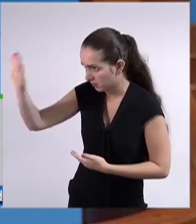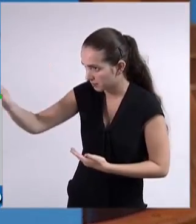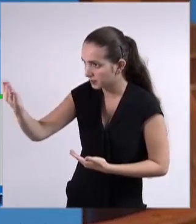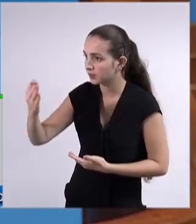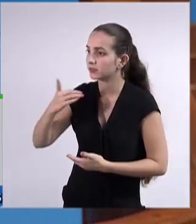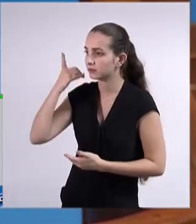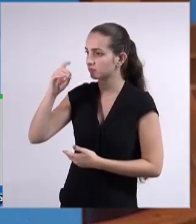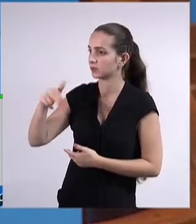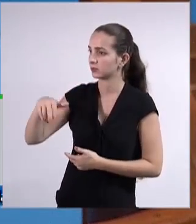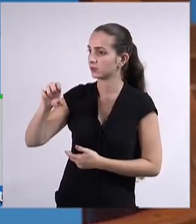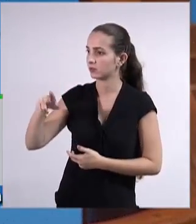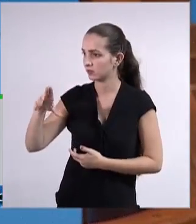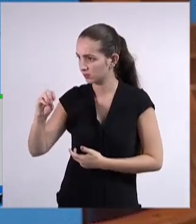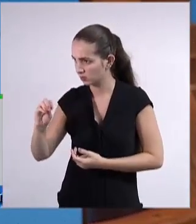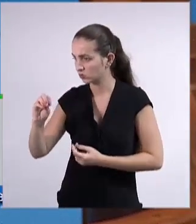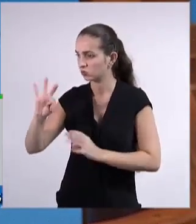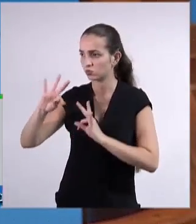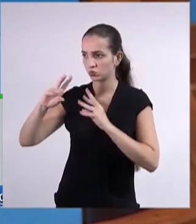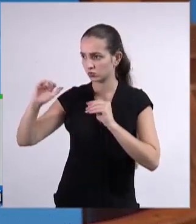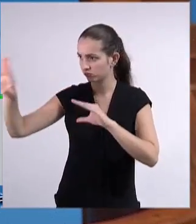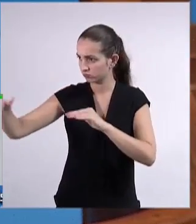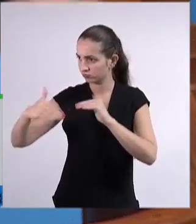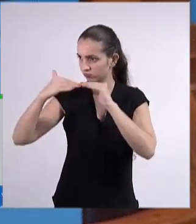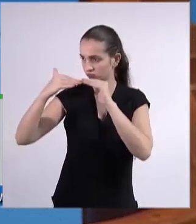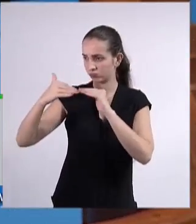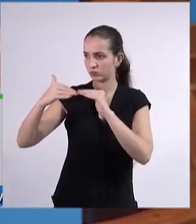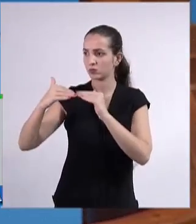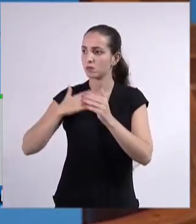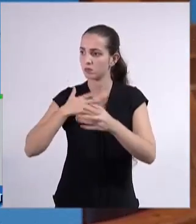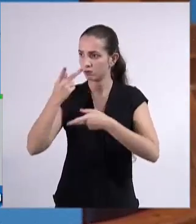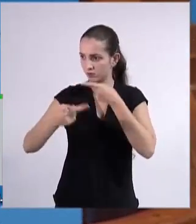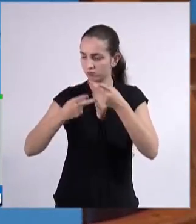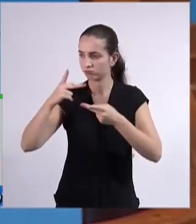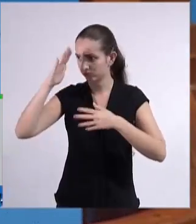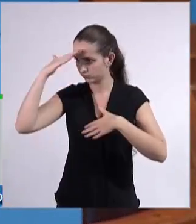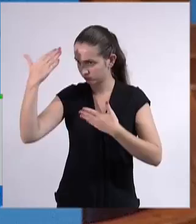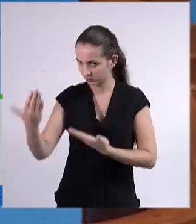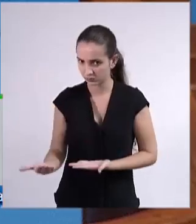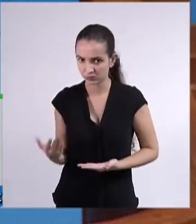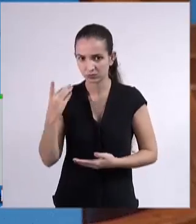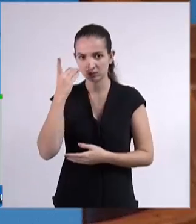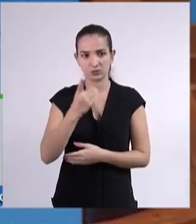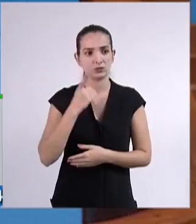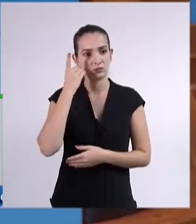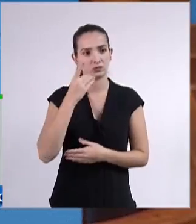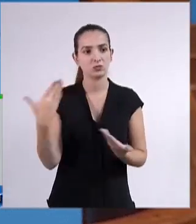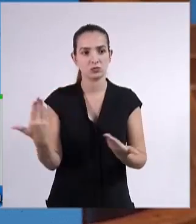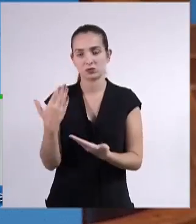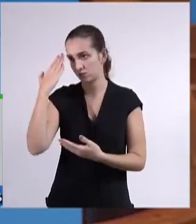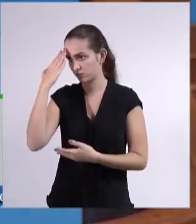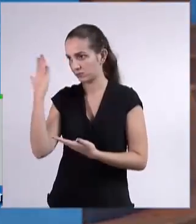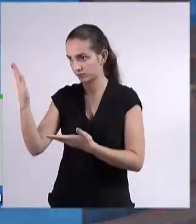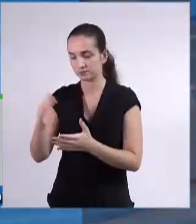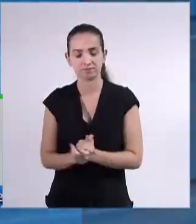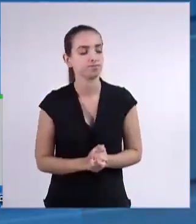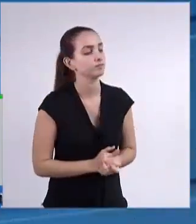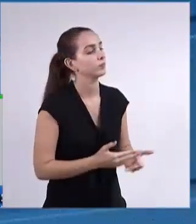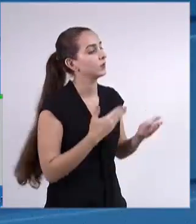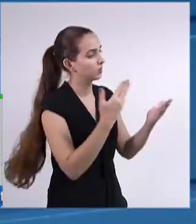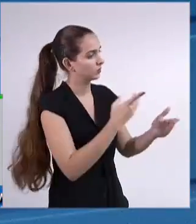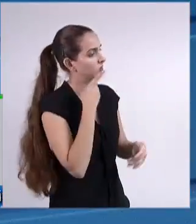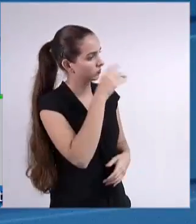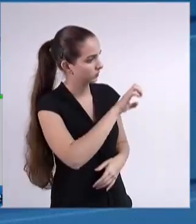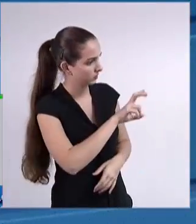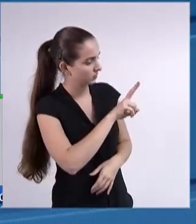Razul, que incorpora o discurso de Vossa Excelência ao meu, e honre, nobre deputado Barbosinha.